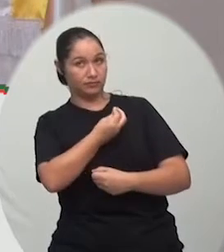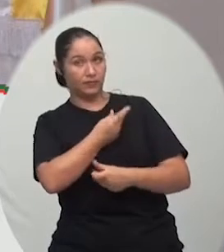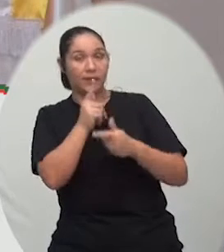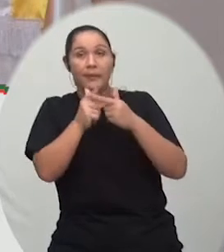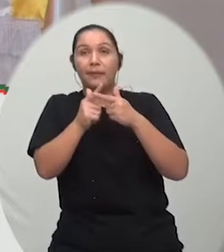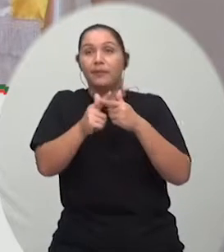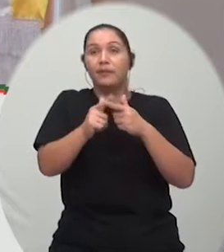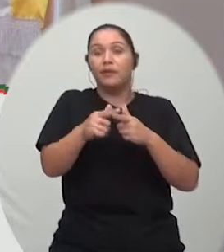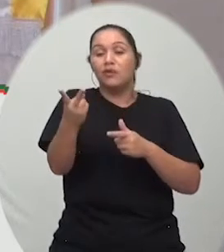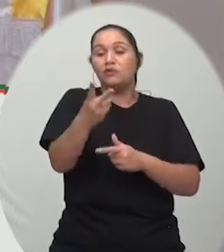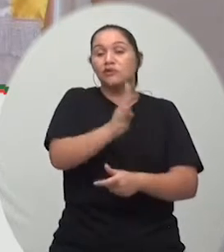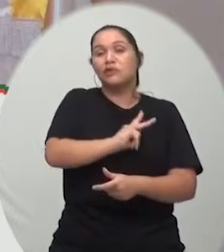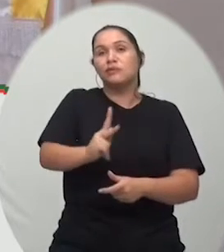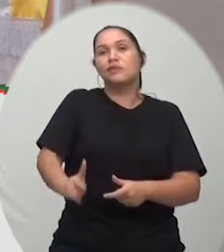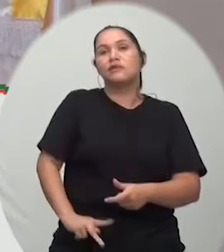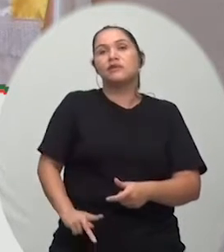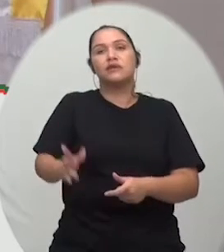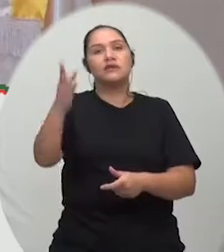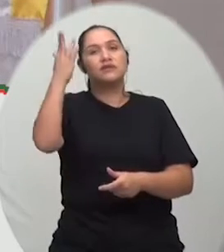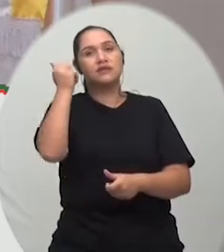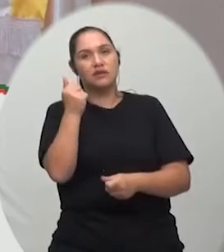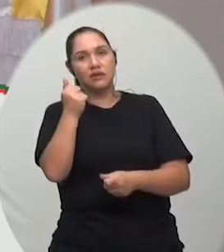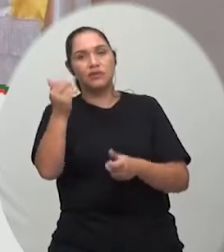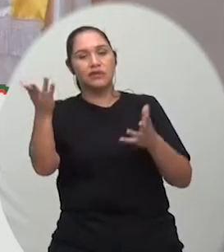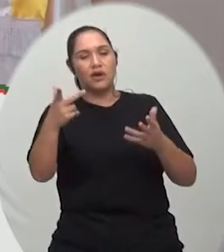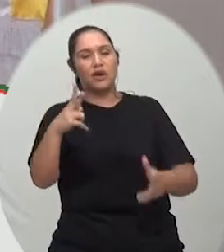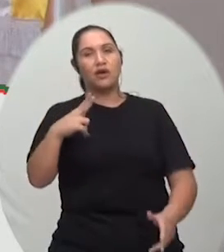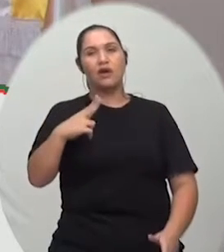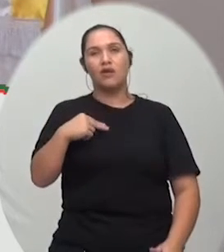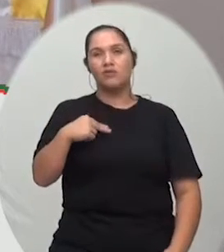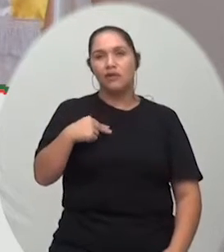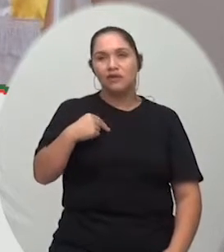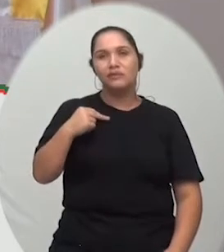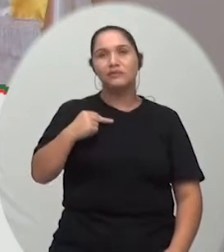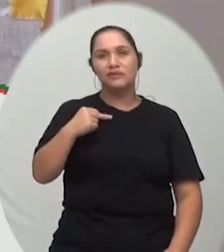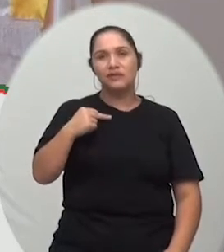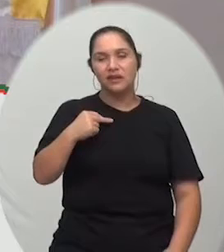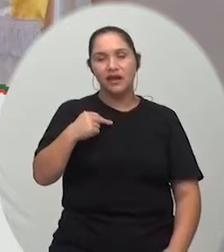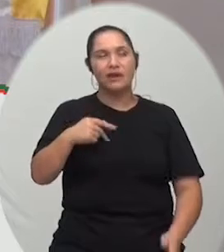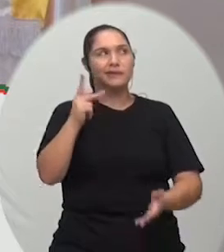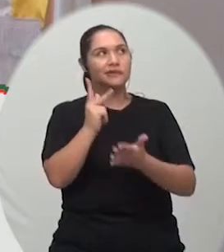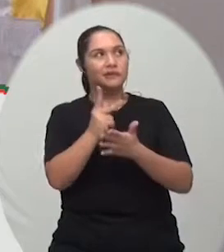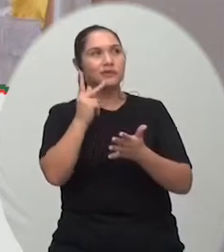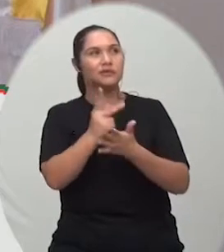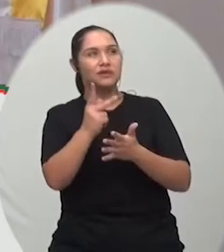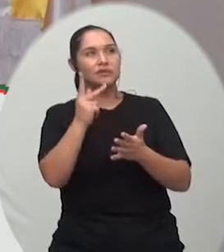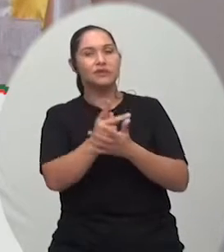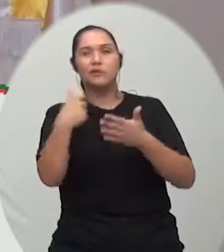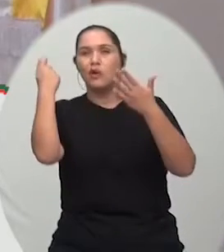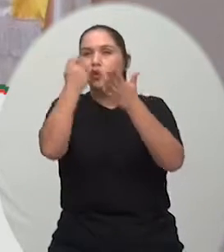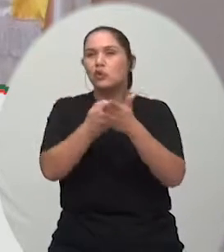eles sentem na pele que são voluntários, não têm salário, correm por suas comunidades, e